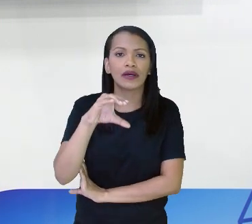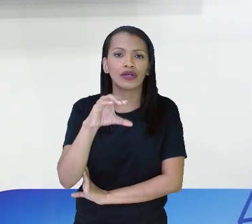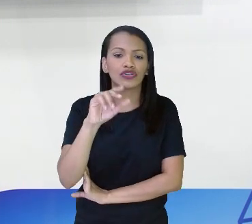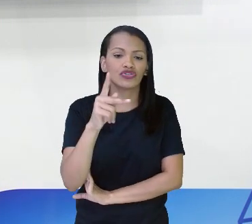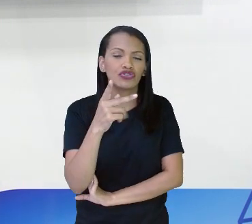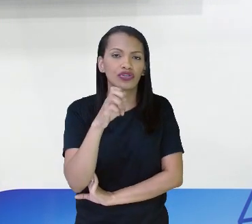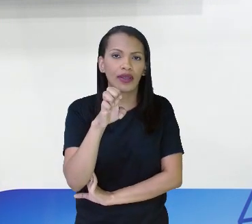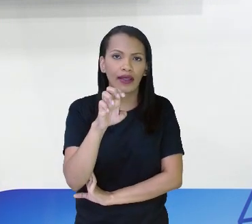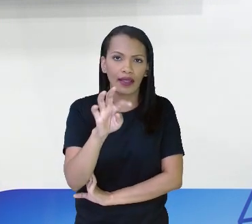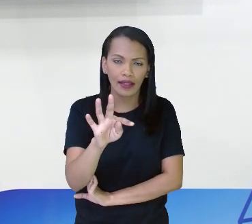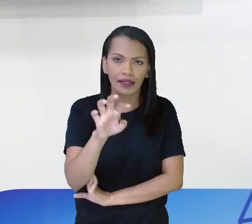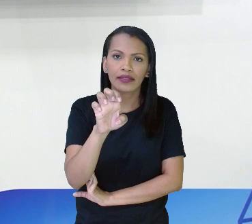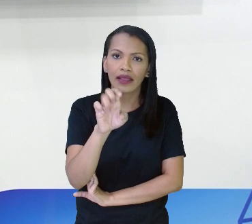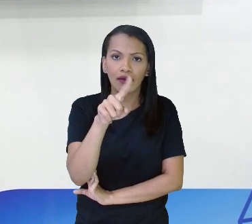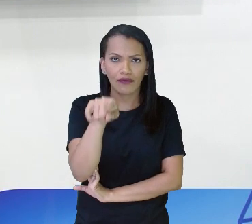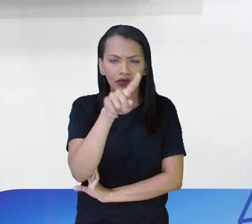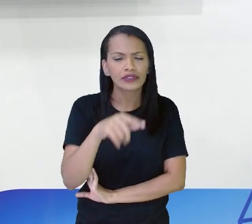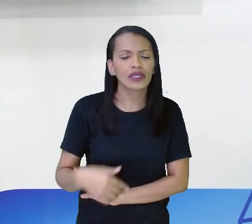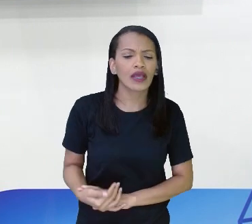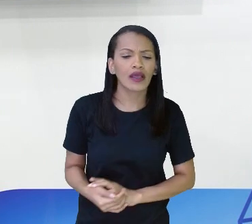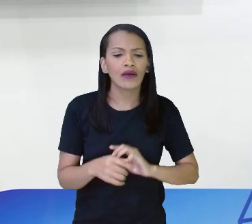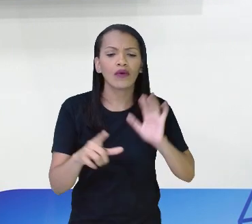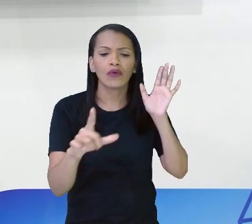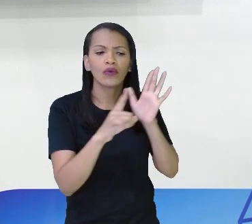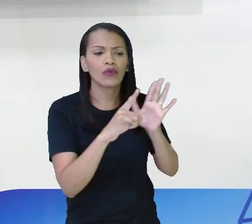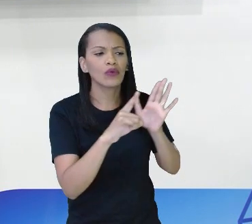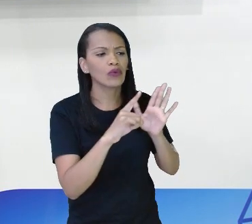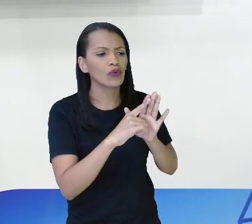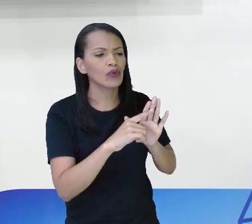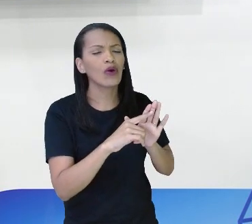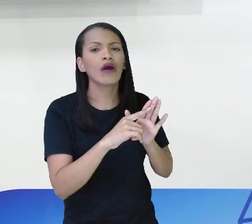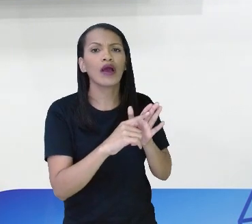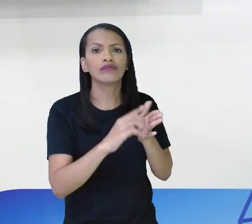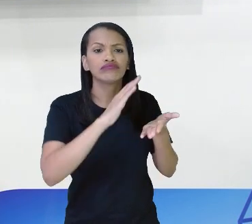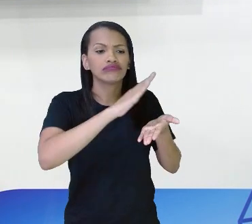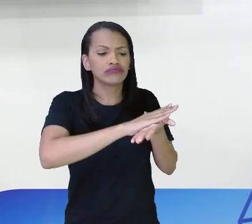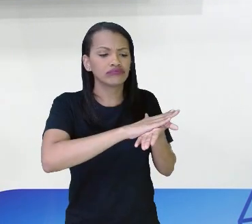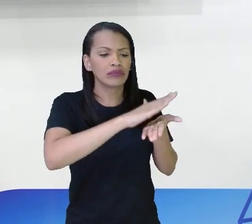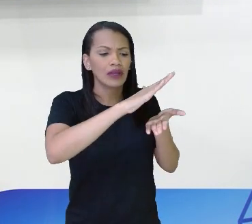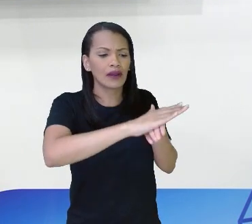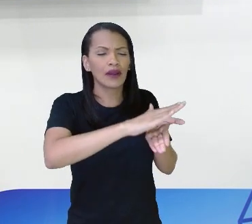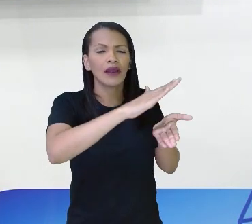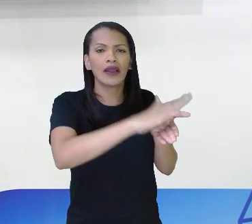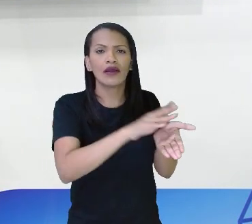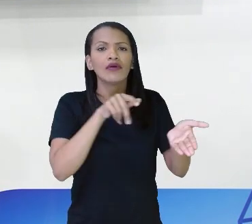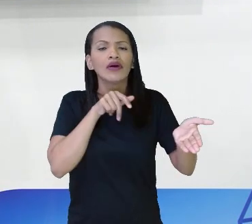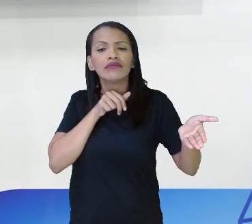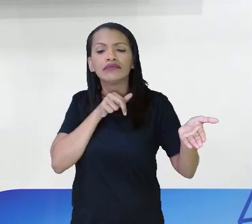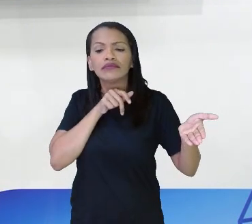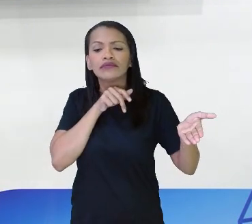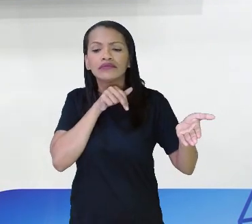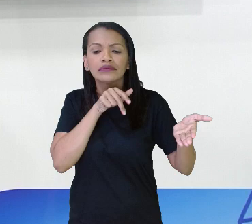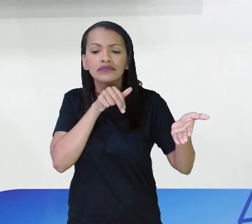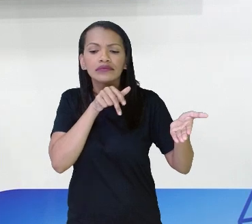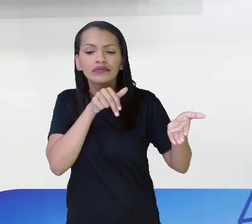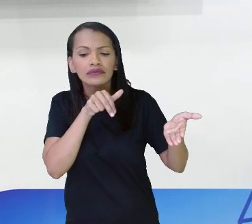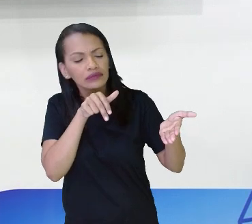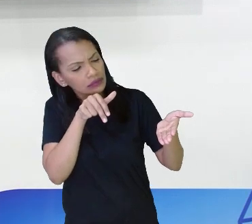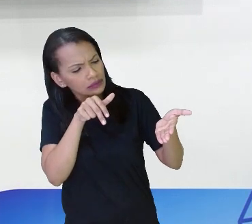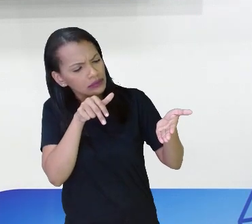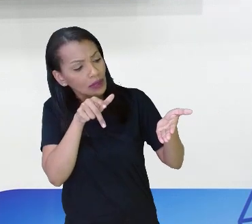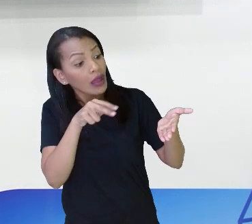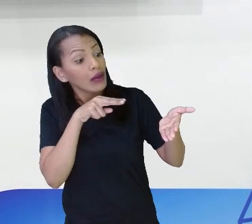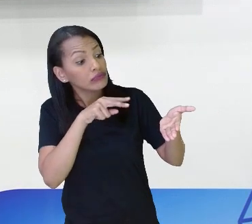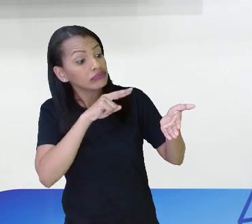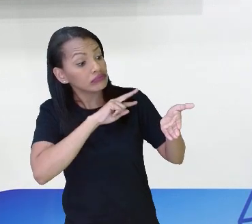perdão. Se você está lá numa banca de revista, ele está exposto, e você passa caminhando na calçada, de longe você vai conseguir